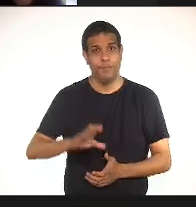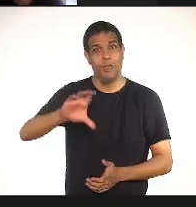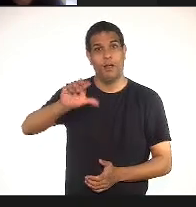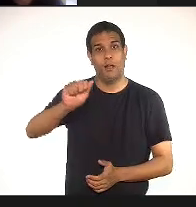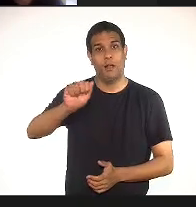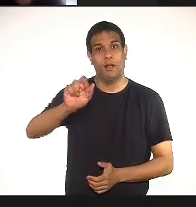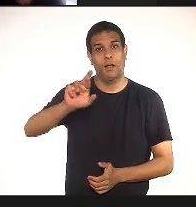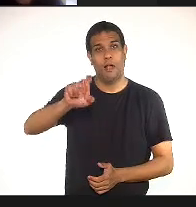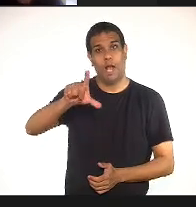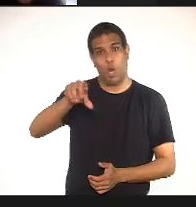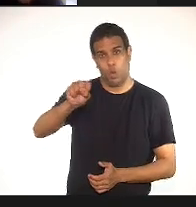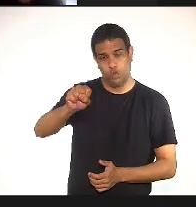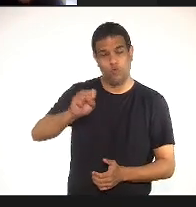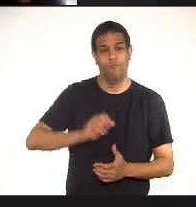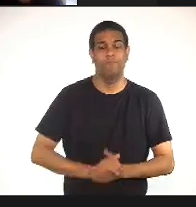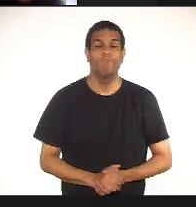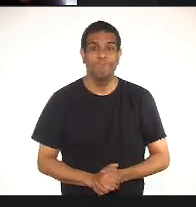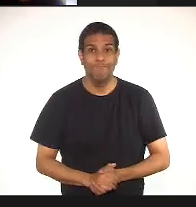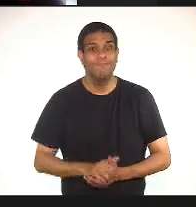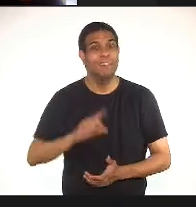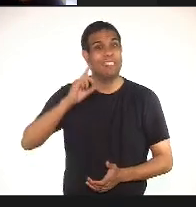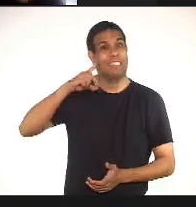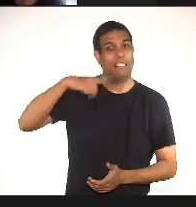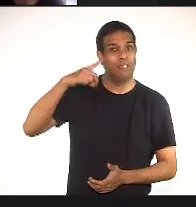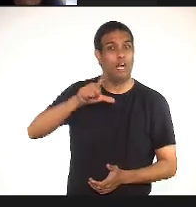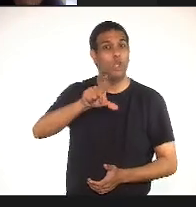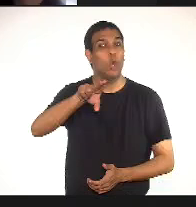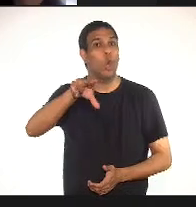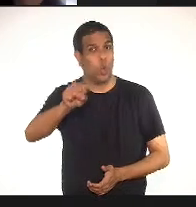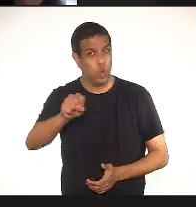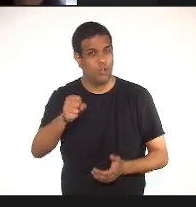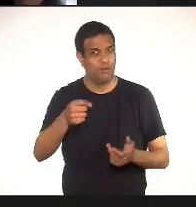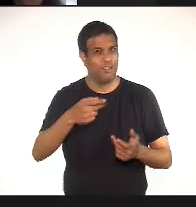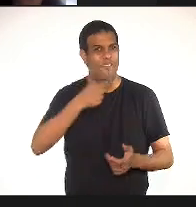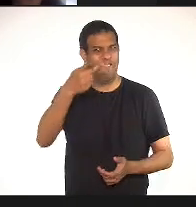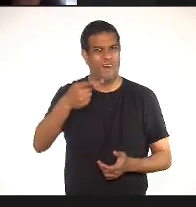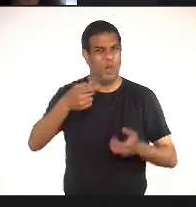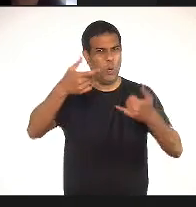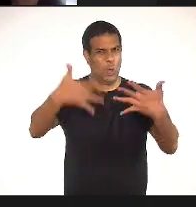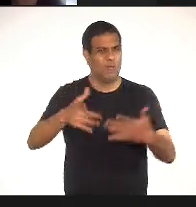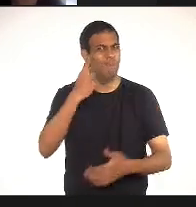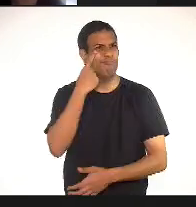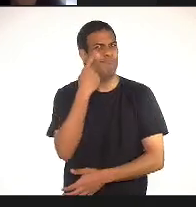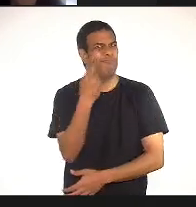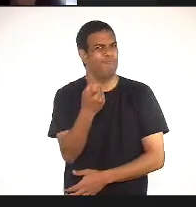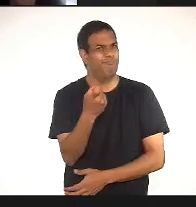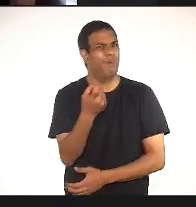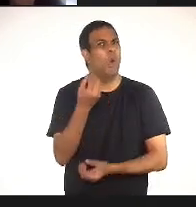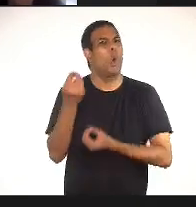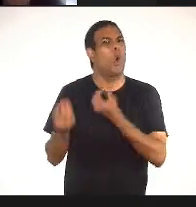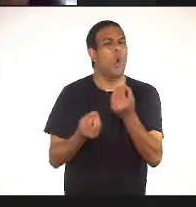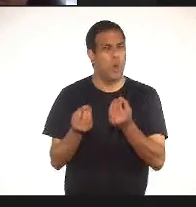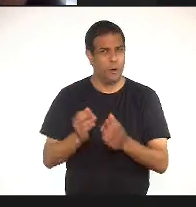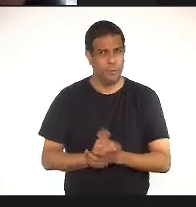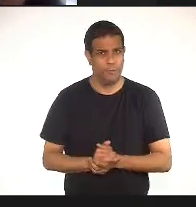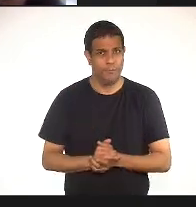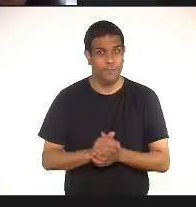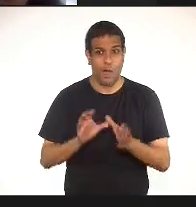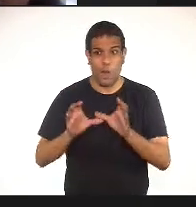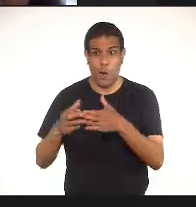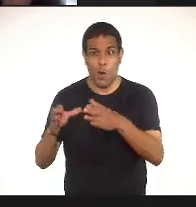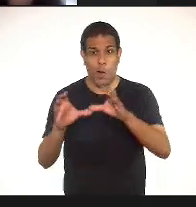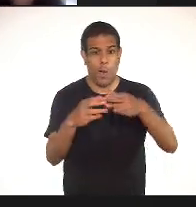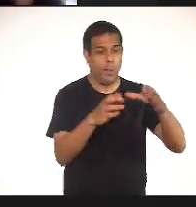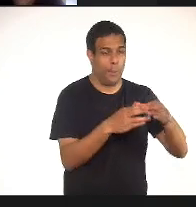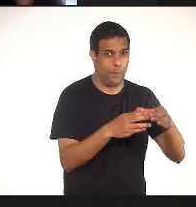questão de ordem. Presidente, o deputado Luiz Paulo fez uma colocação interessante que diz respeito às câmaras municipais, porque quando